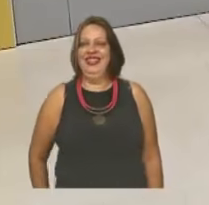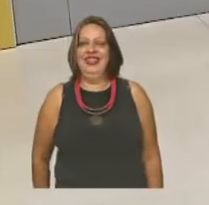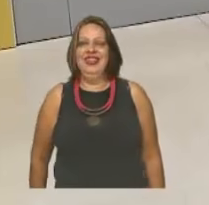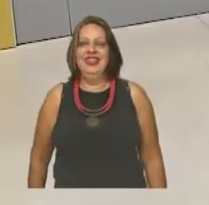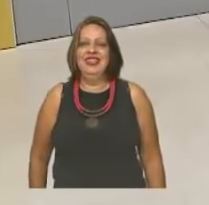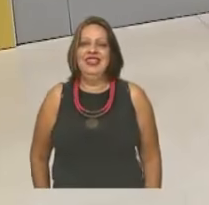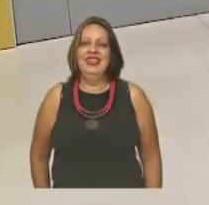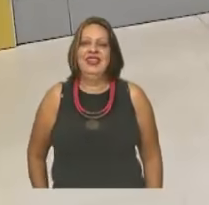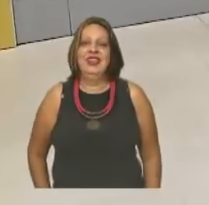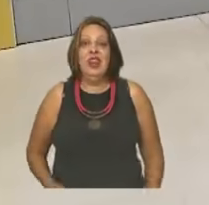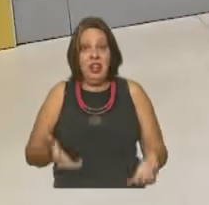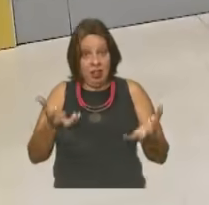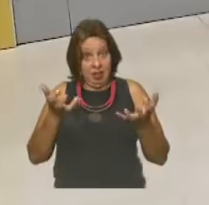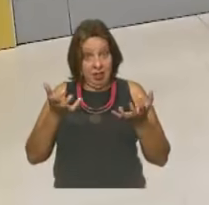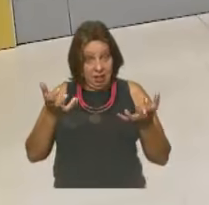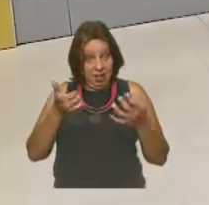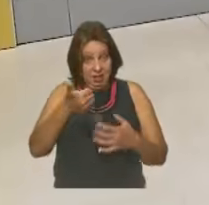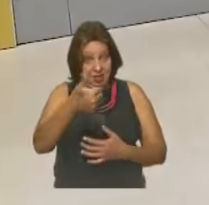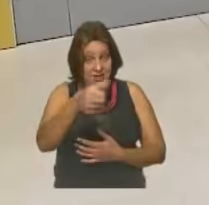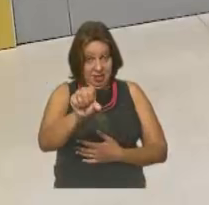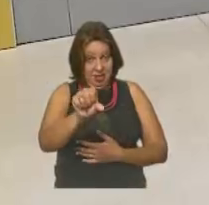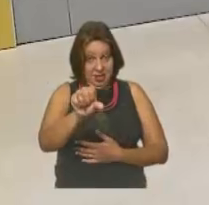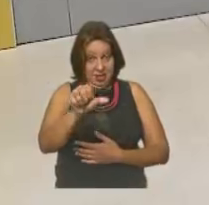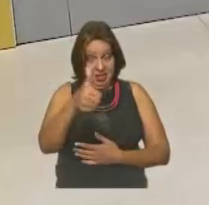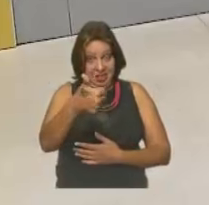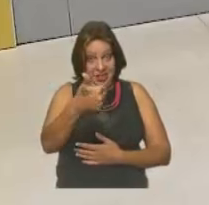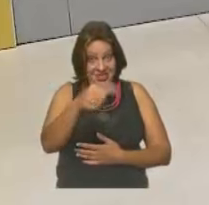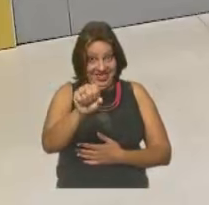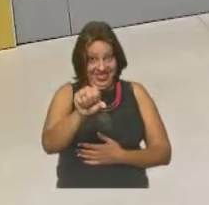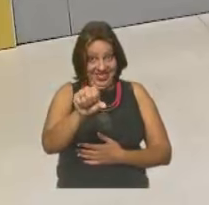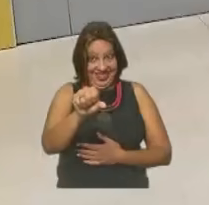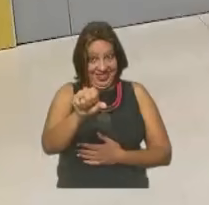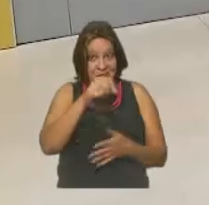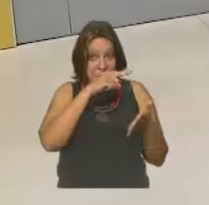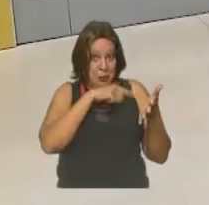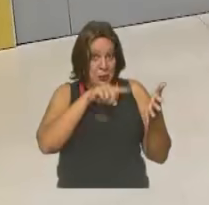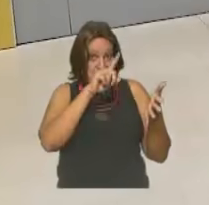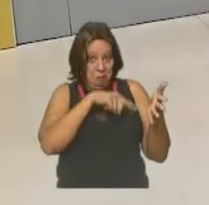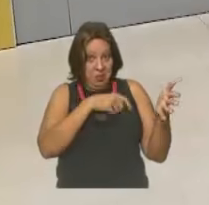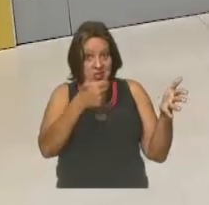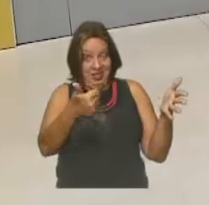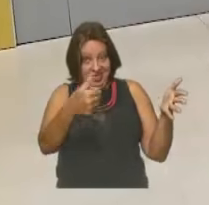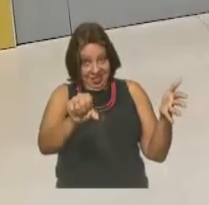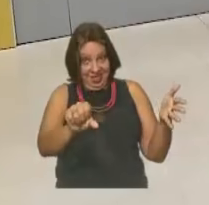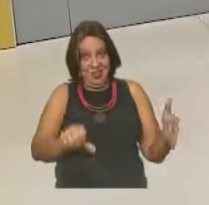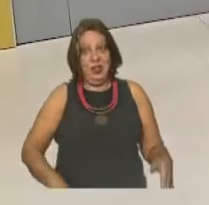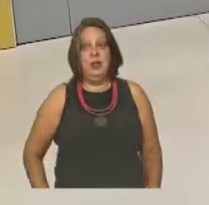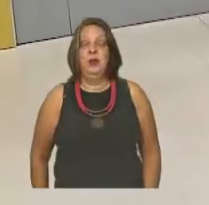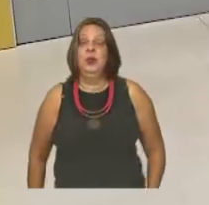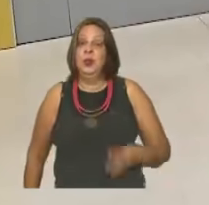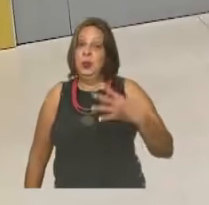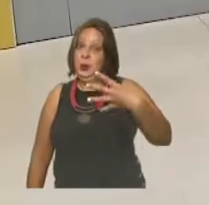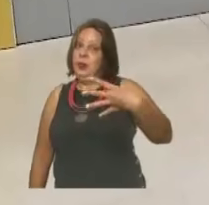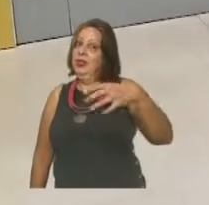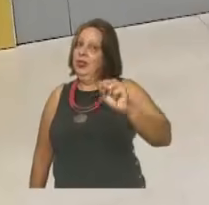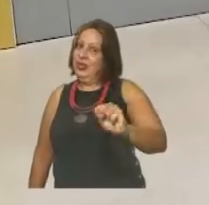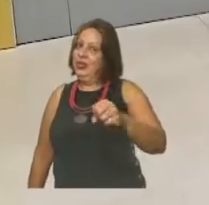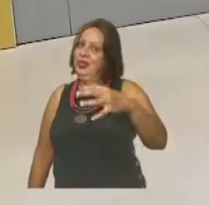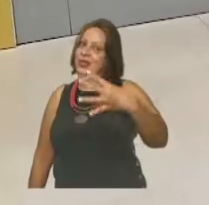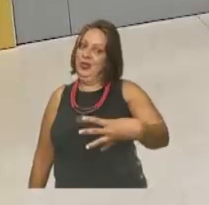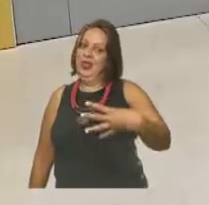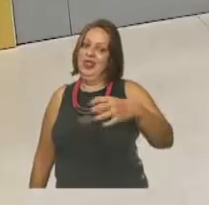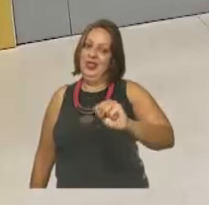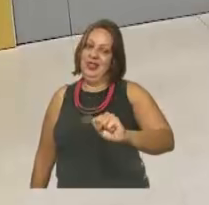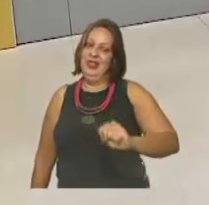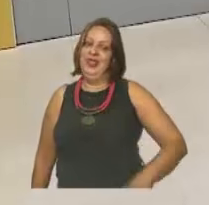49. Quem quer o 19? Vai marcando com o 19 aí, saindo agora. 48,